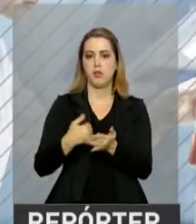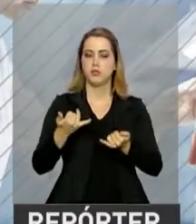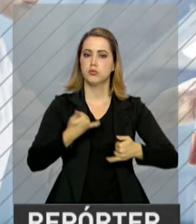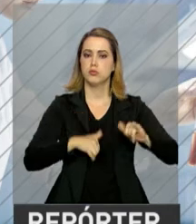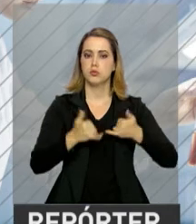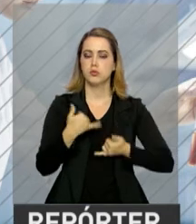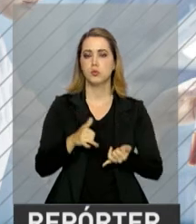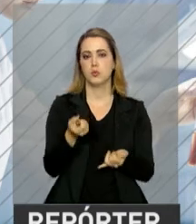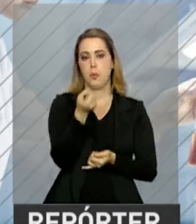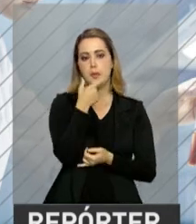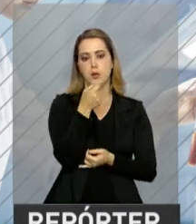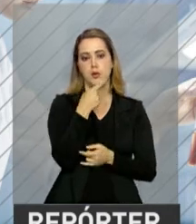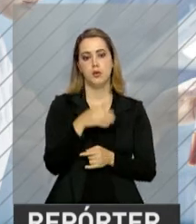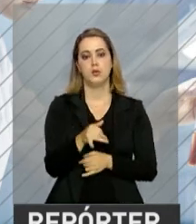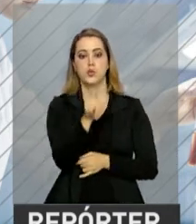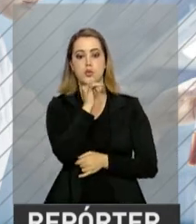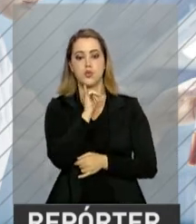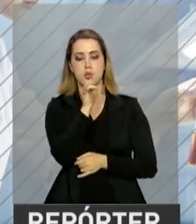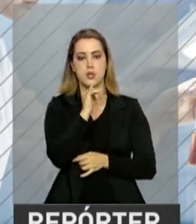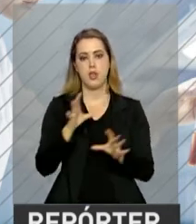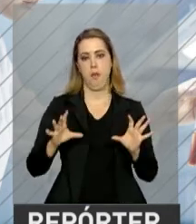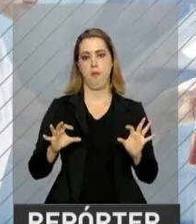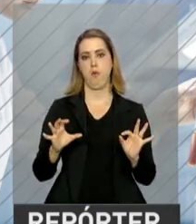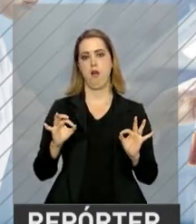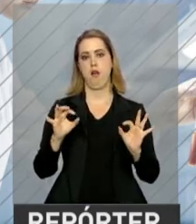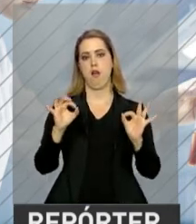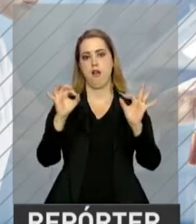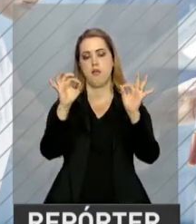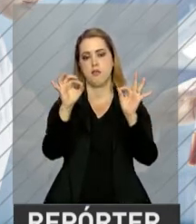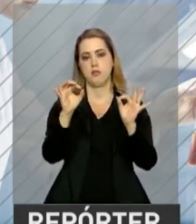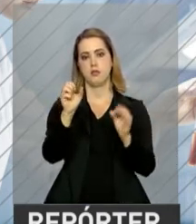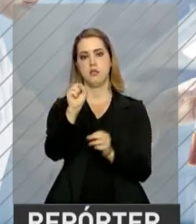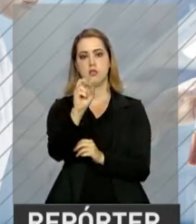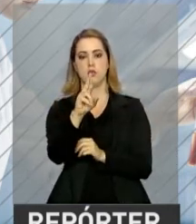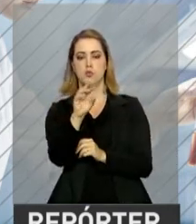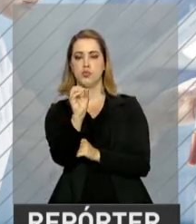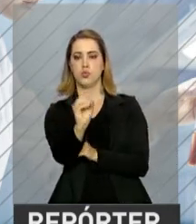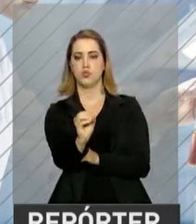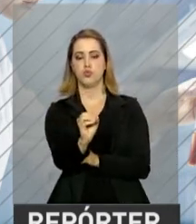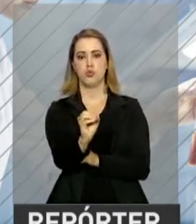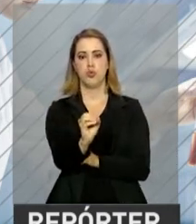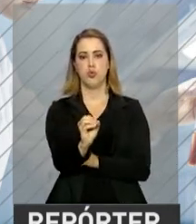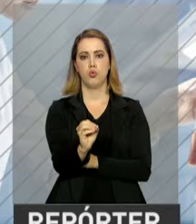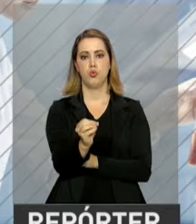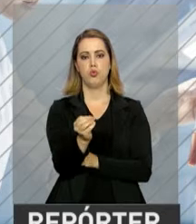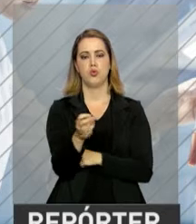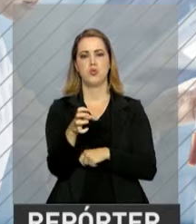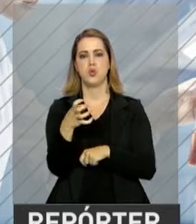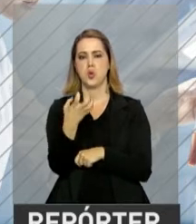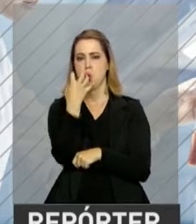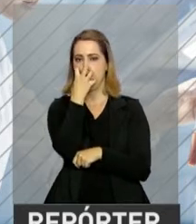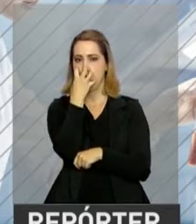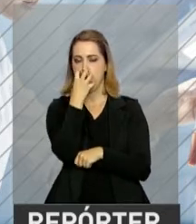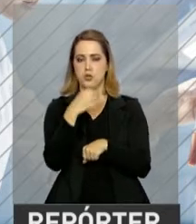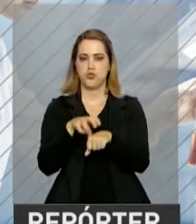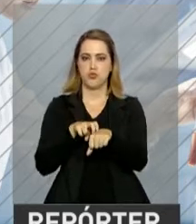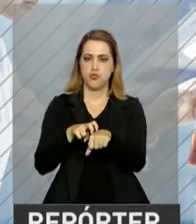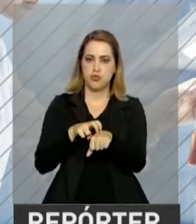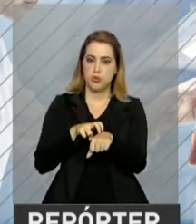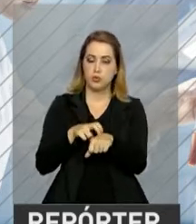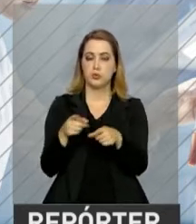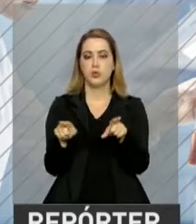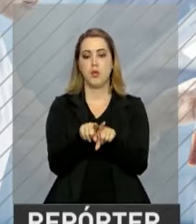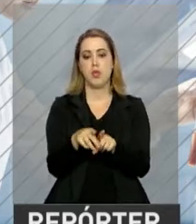como remédios usados no tratamento de câncer soros contra raiva e picadas de animais venenosos e vacinas para gripe